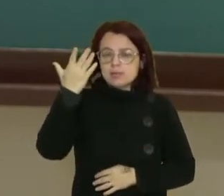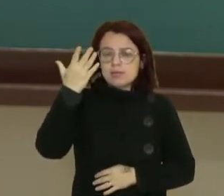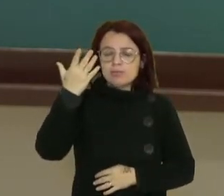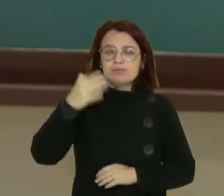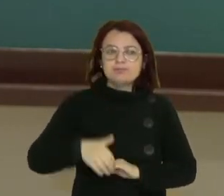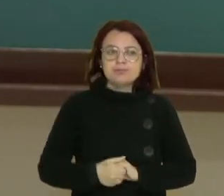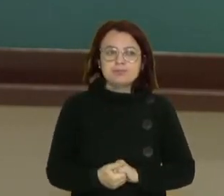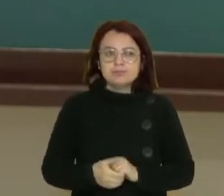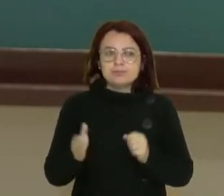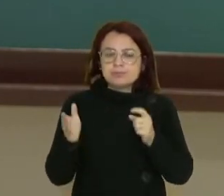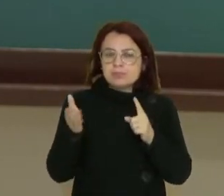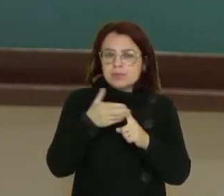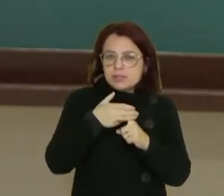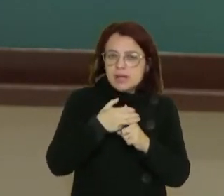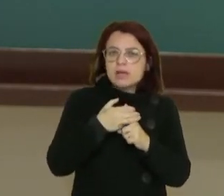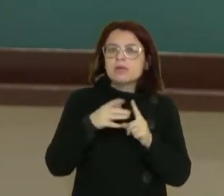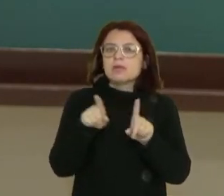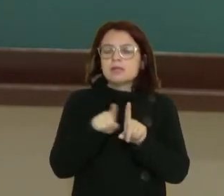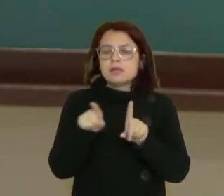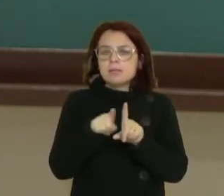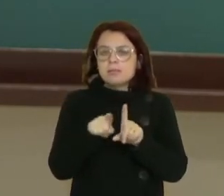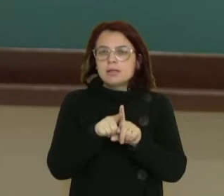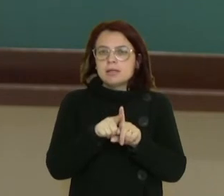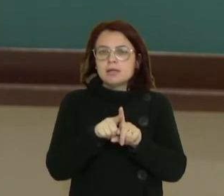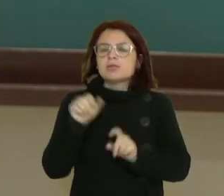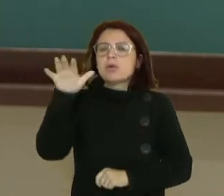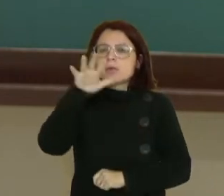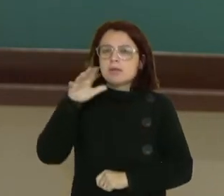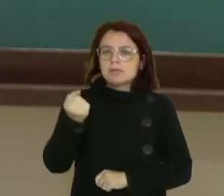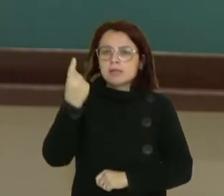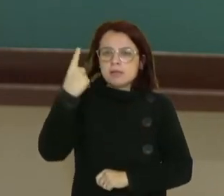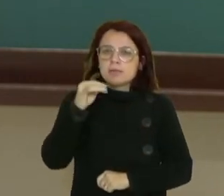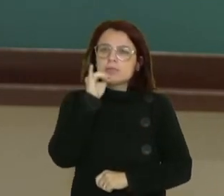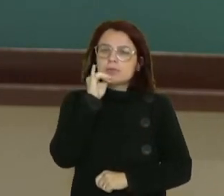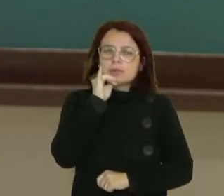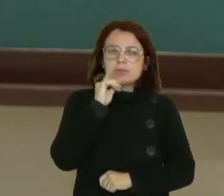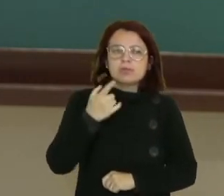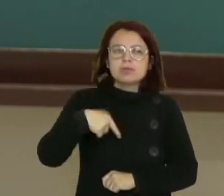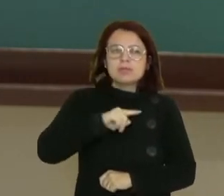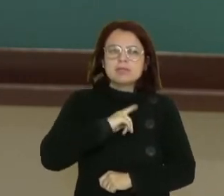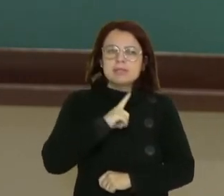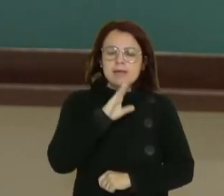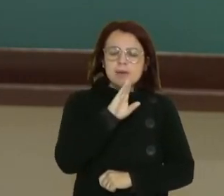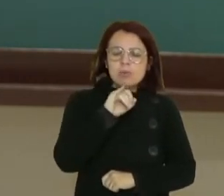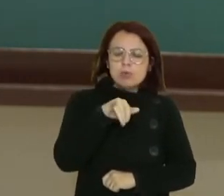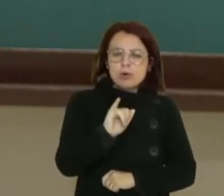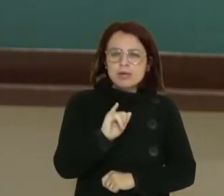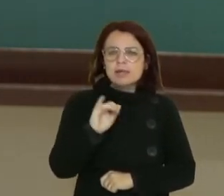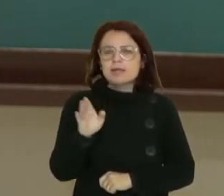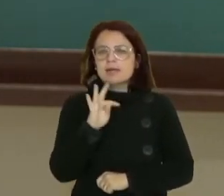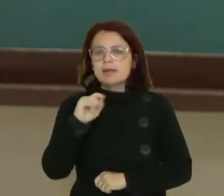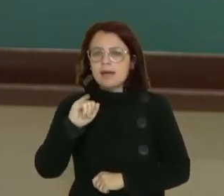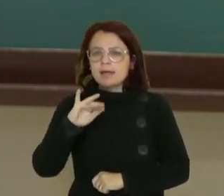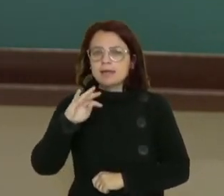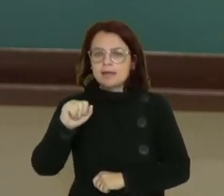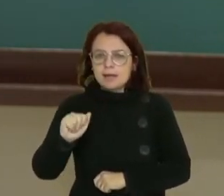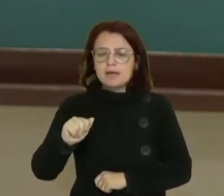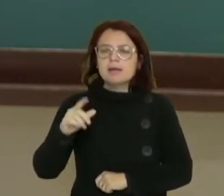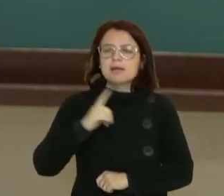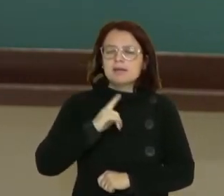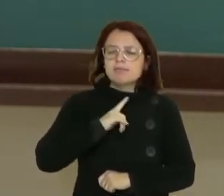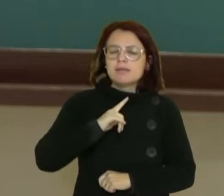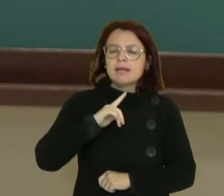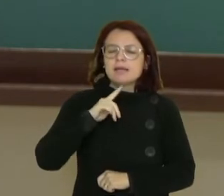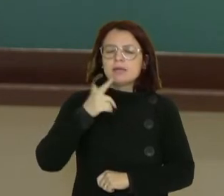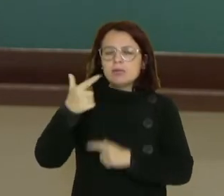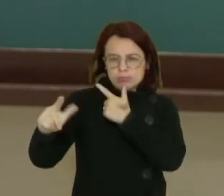e sobrenaturais. Por exemplo, aqui no Brasil, a lenda do boitatá, do curupira, mula sem cabeça, saci,